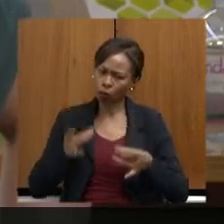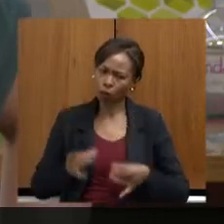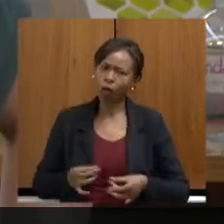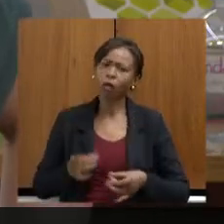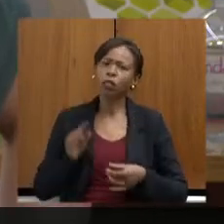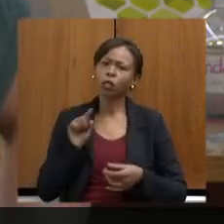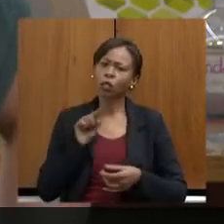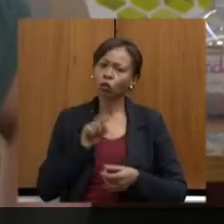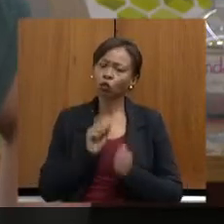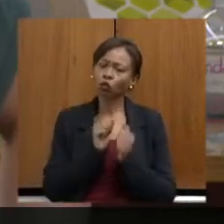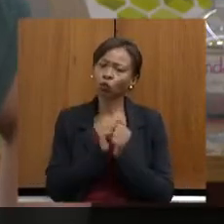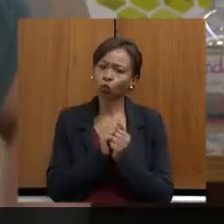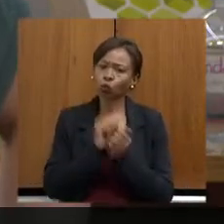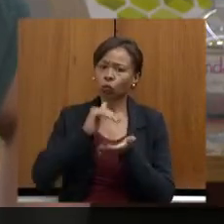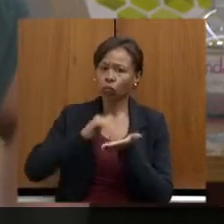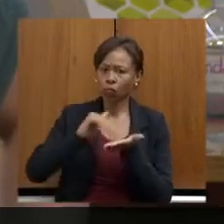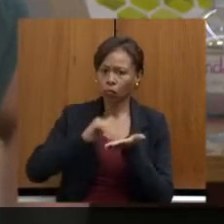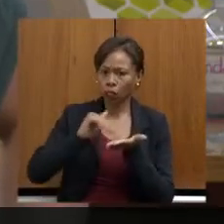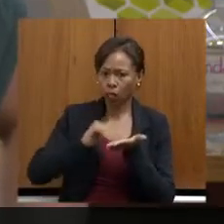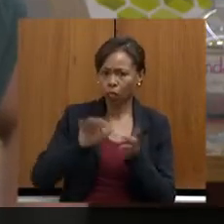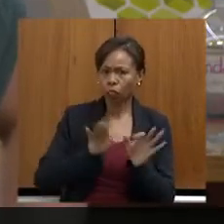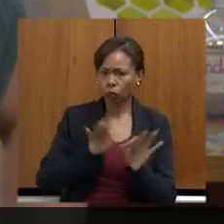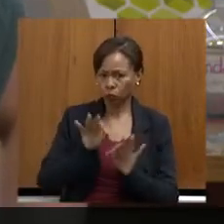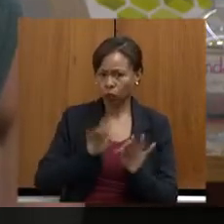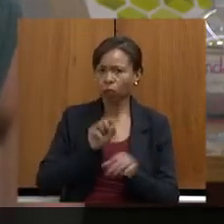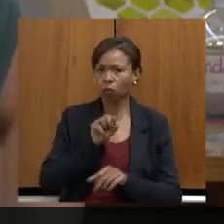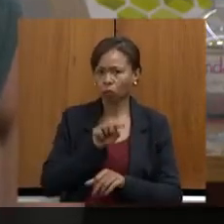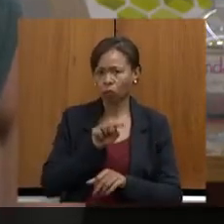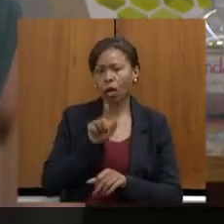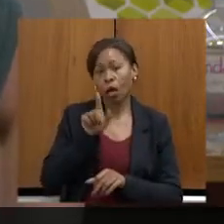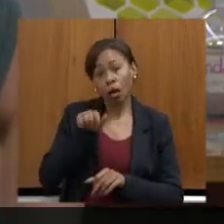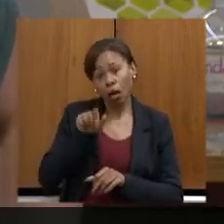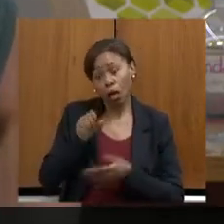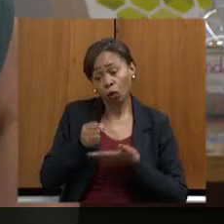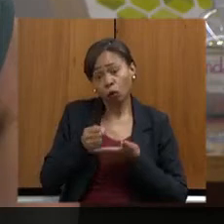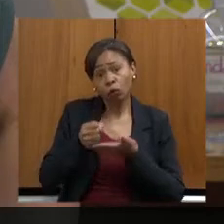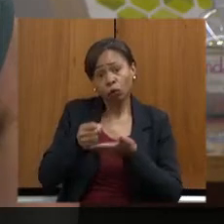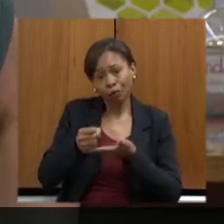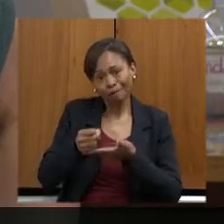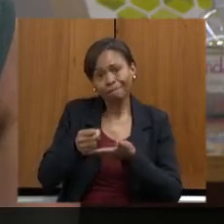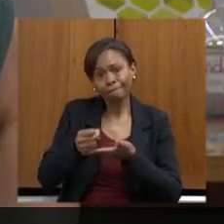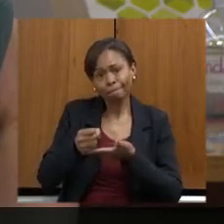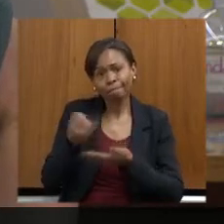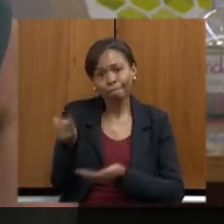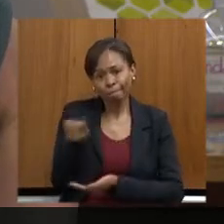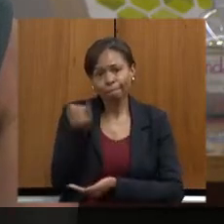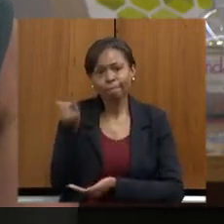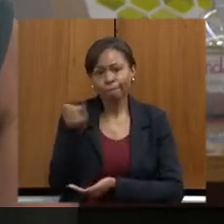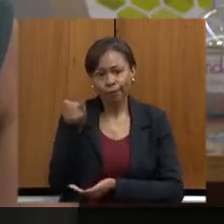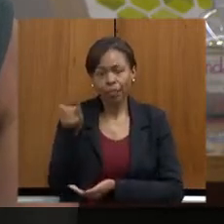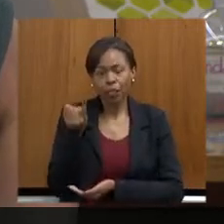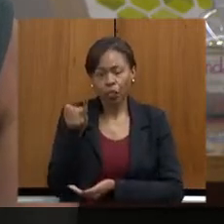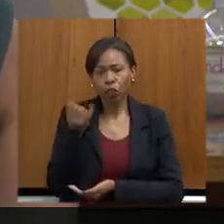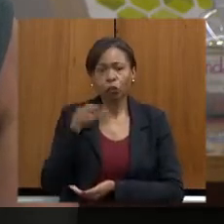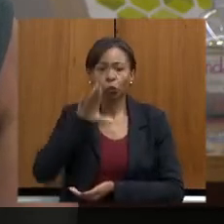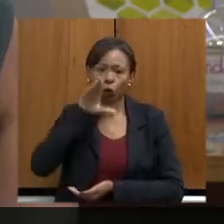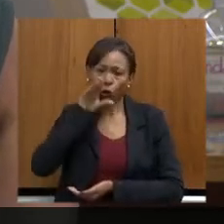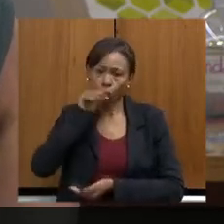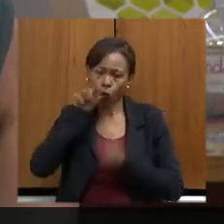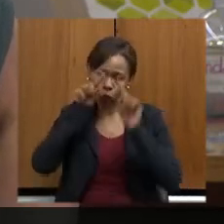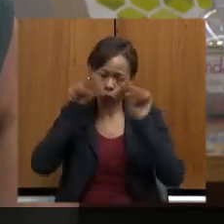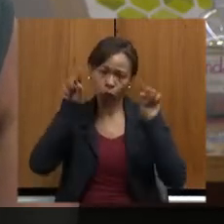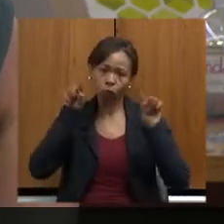entrar de planejamento é tenho certeza que ia ser um é um benefício necessário para Olá a todos os nossos servidores